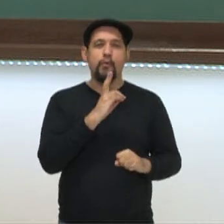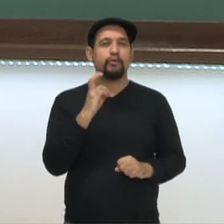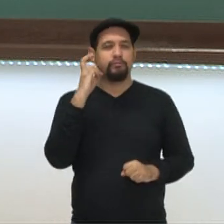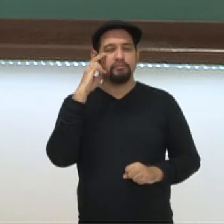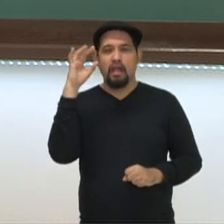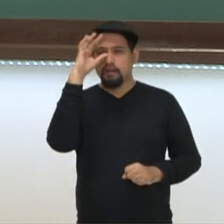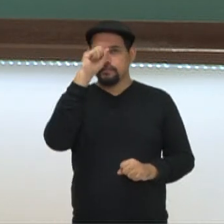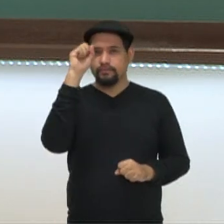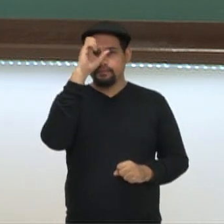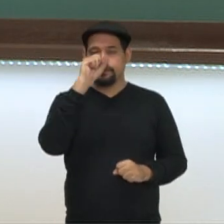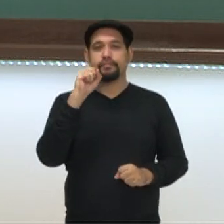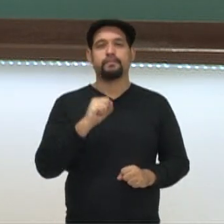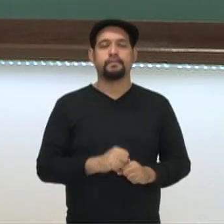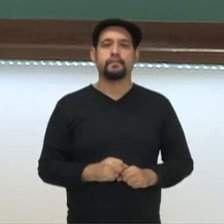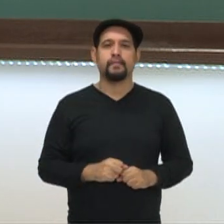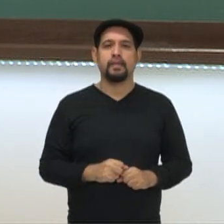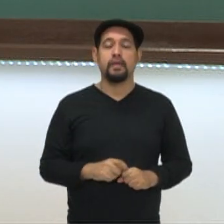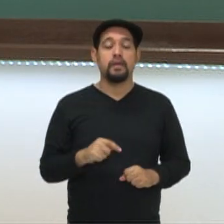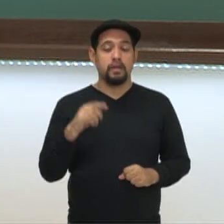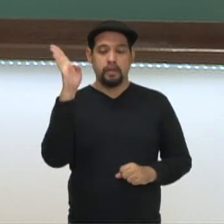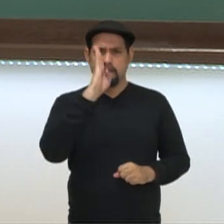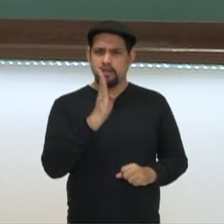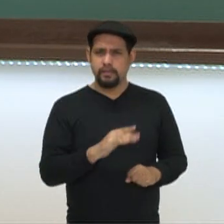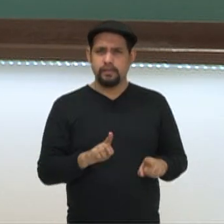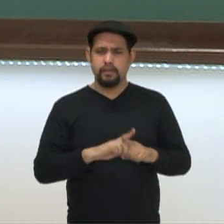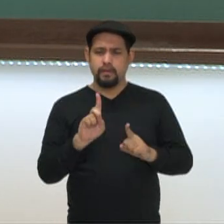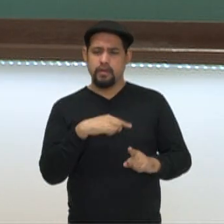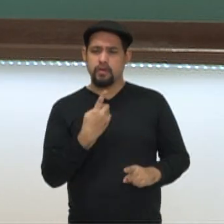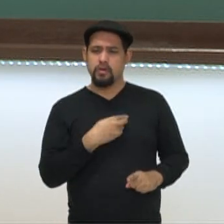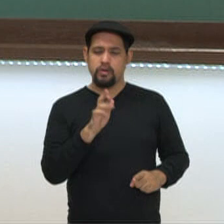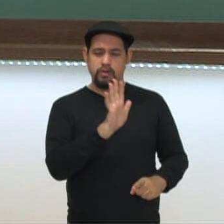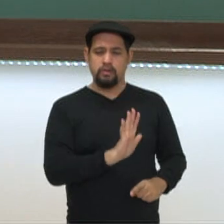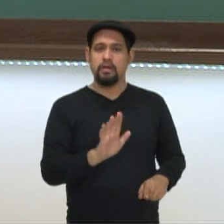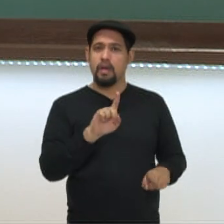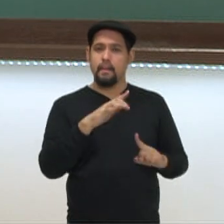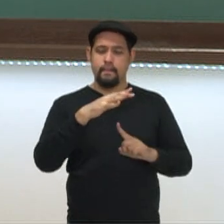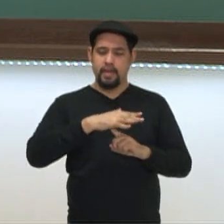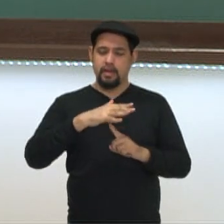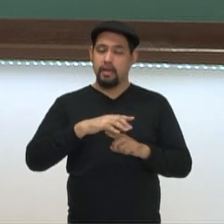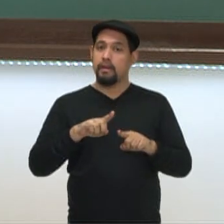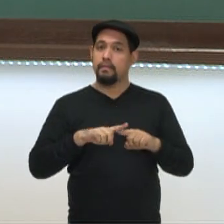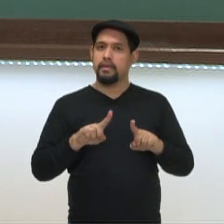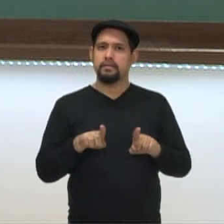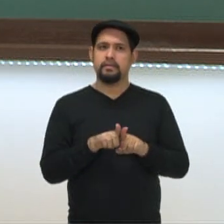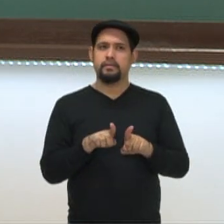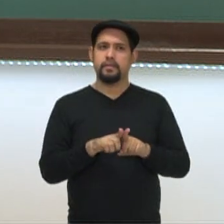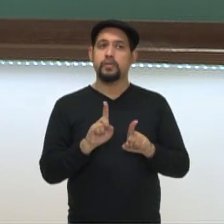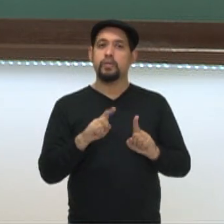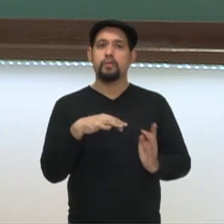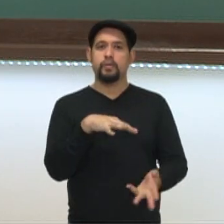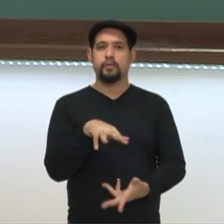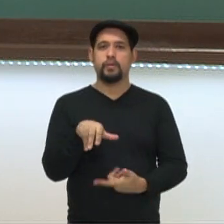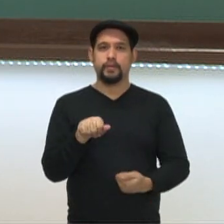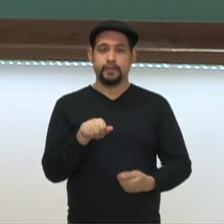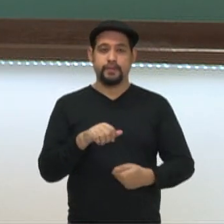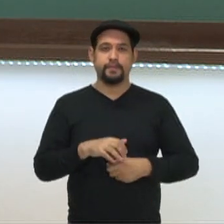e aprendendo um pouco mais sobre o Brasil, sobre a nossa região, sobre o Paraná, mas também sobre o mundo.